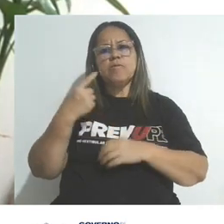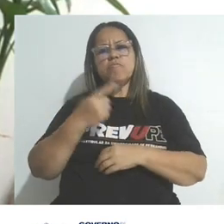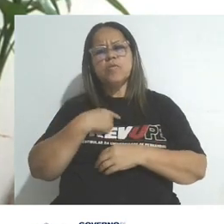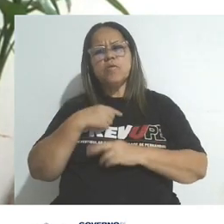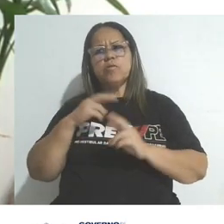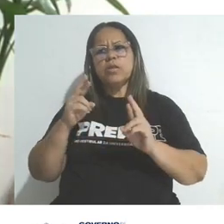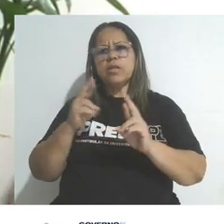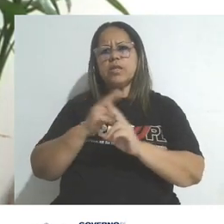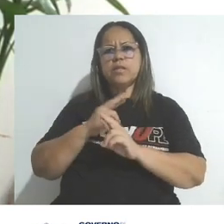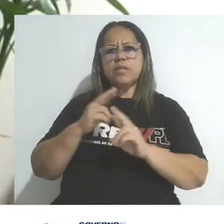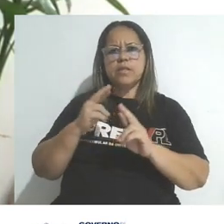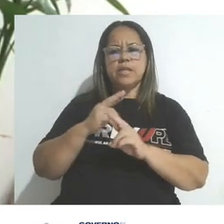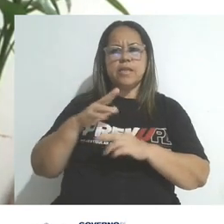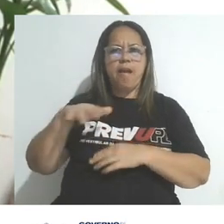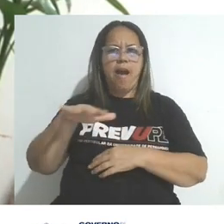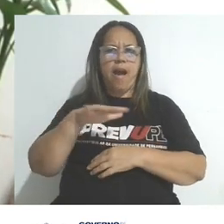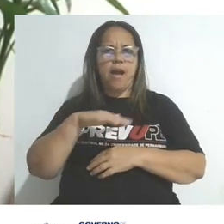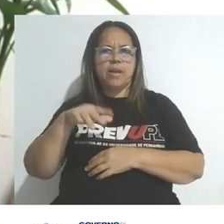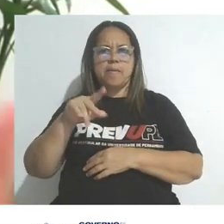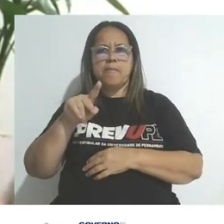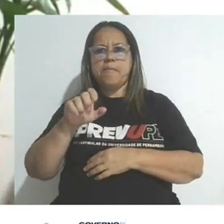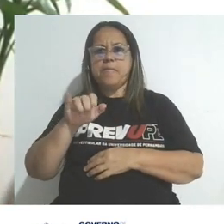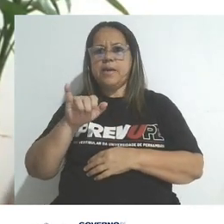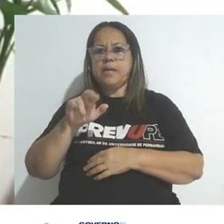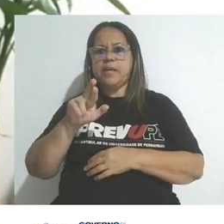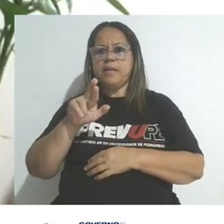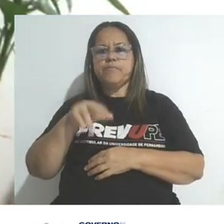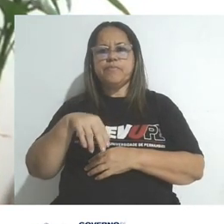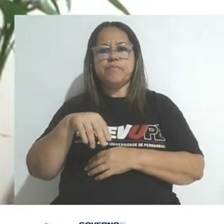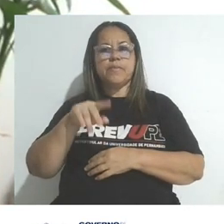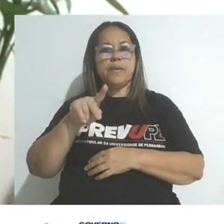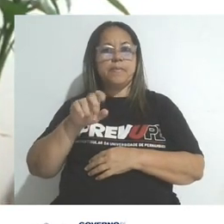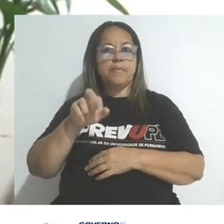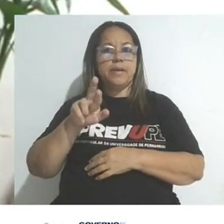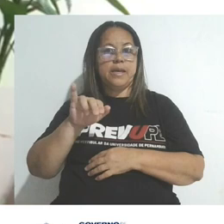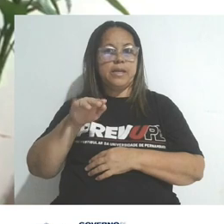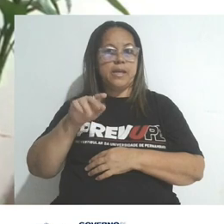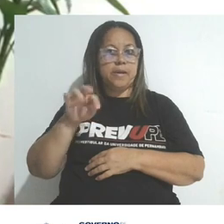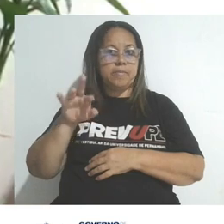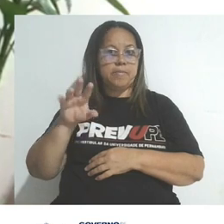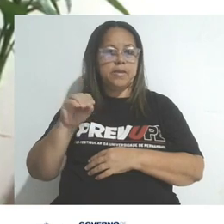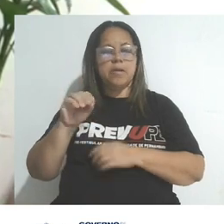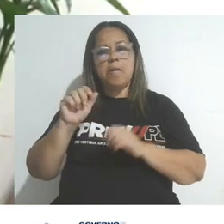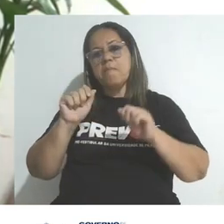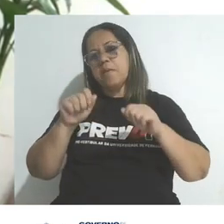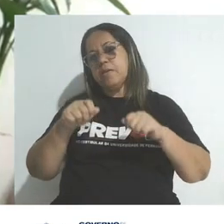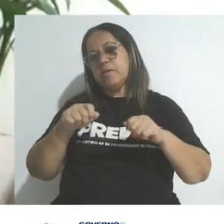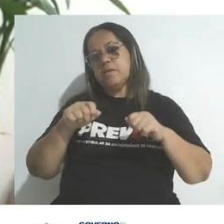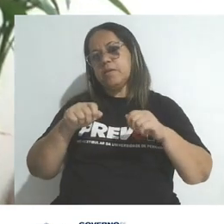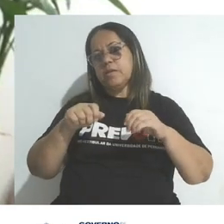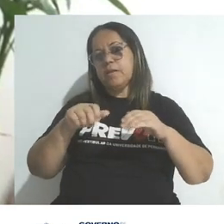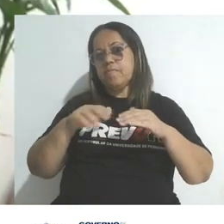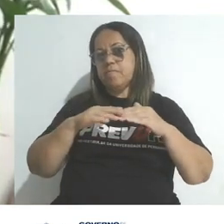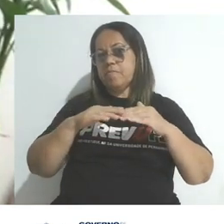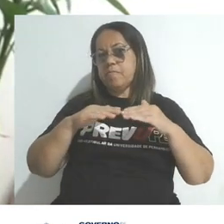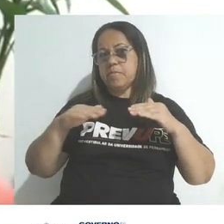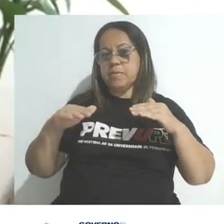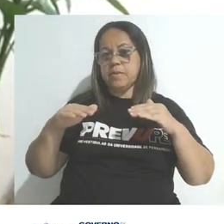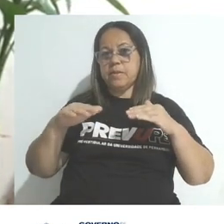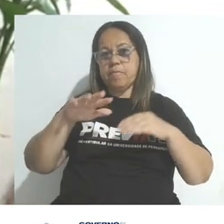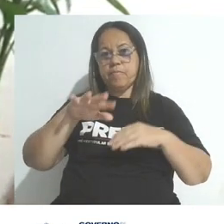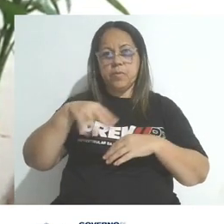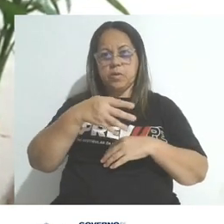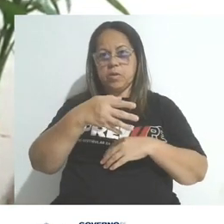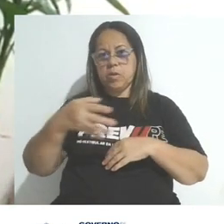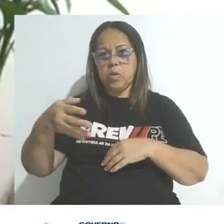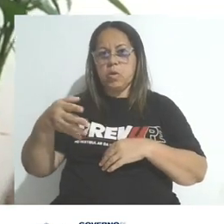sobre área e perímetro, né? Seja ela em figuras planas em malhas quadriculadas ou não, né? E